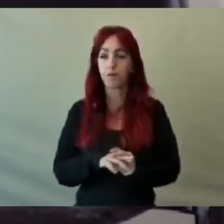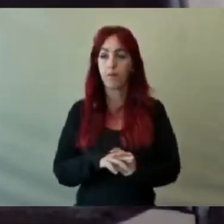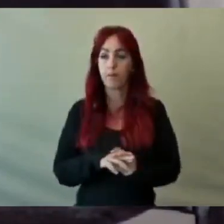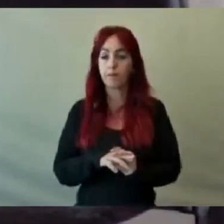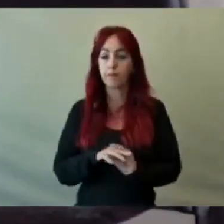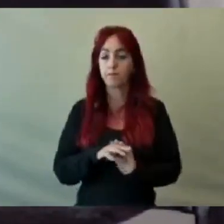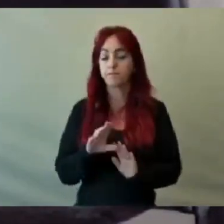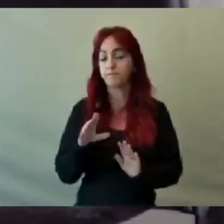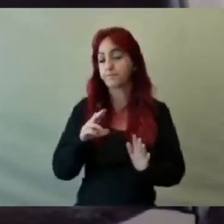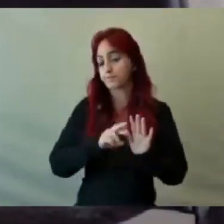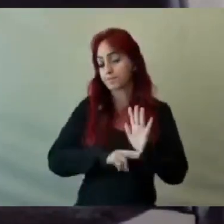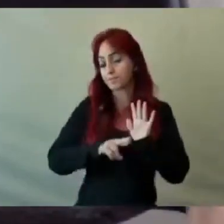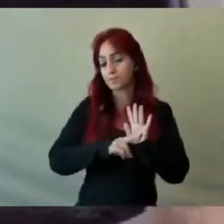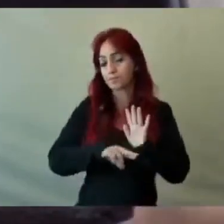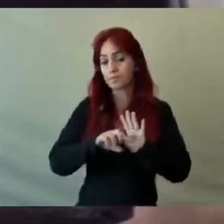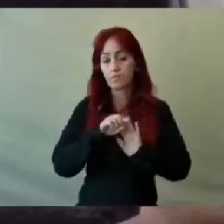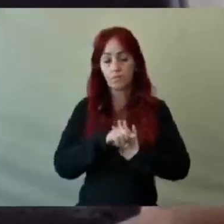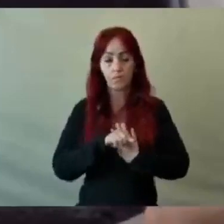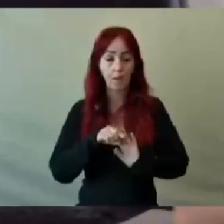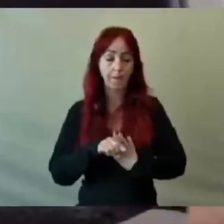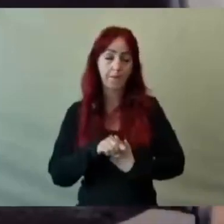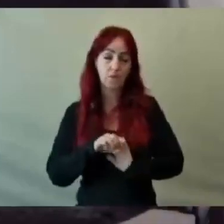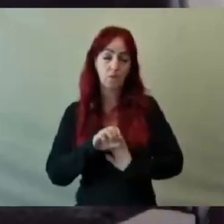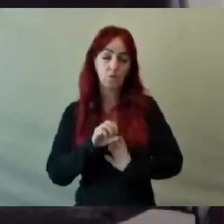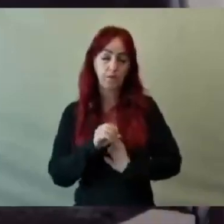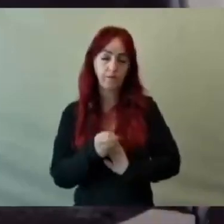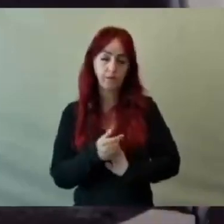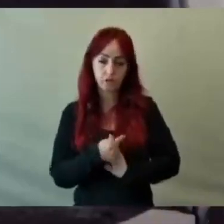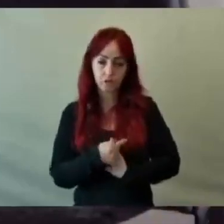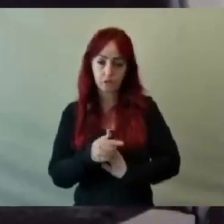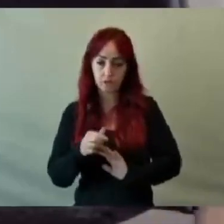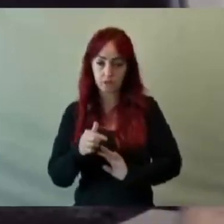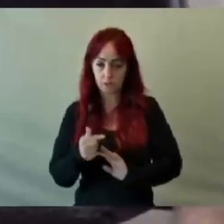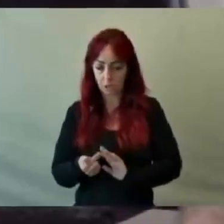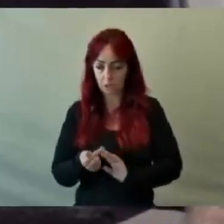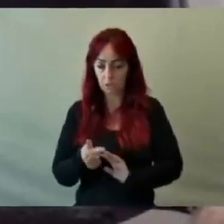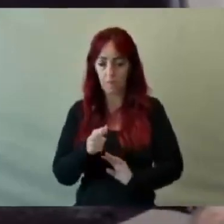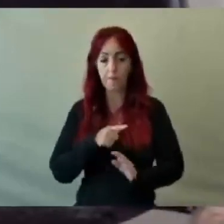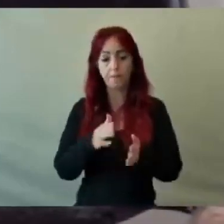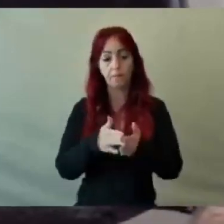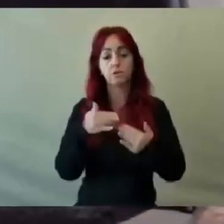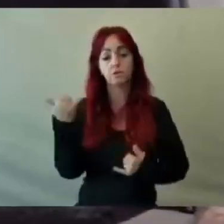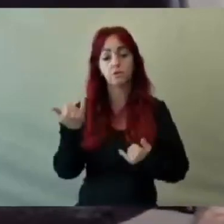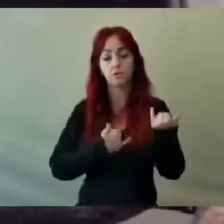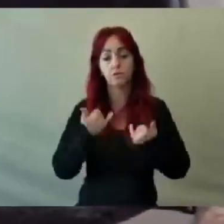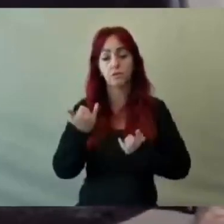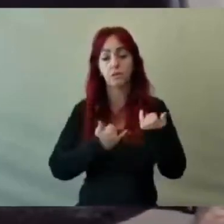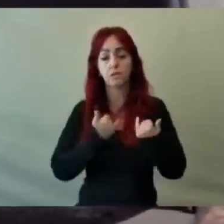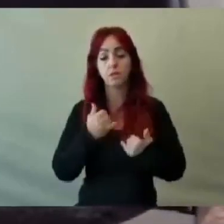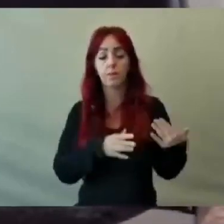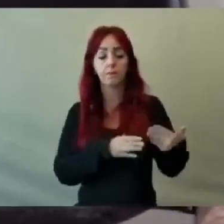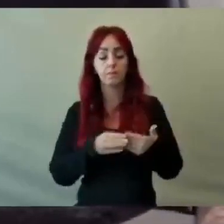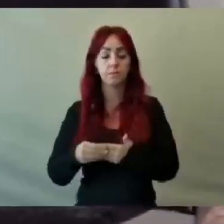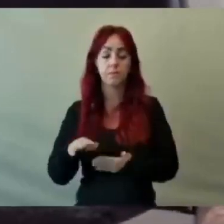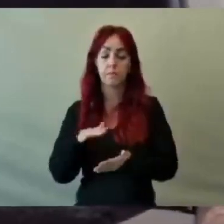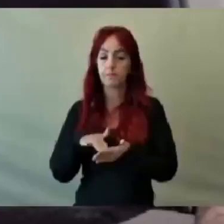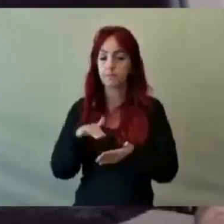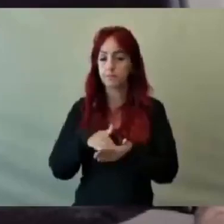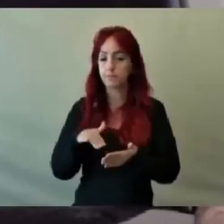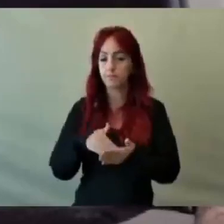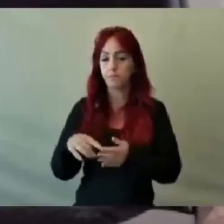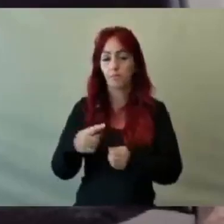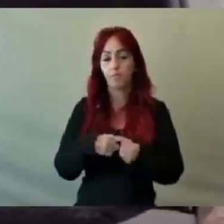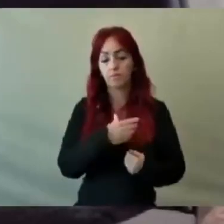1027-2024, turno único. Solicitação, pedido de informação, destinatário, Secretaria Municipal de Governo e Secretaria Municipal de